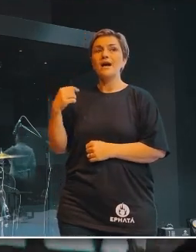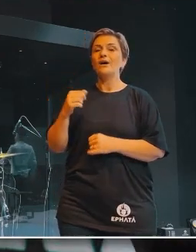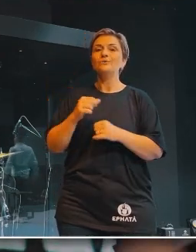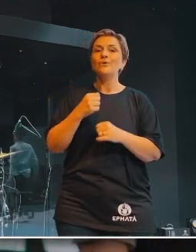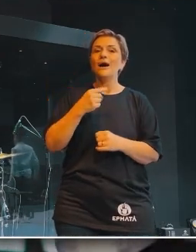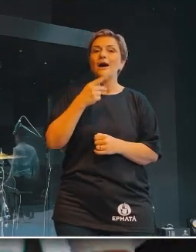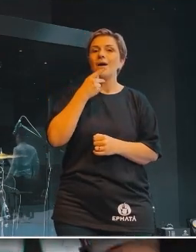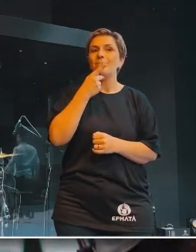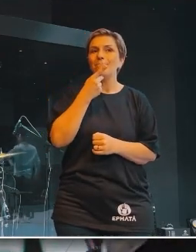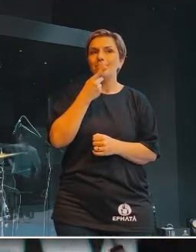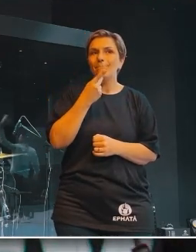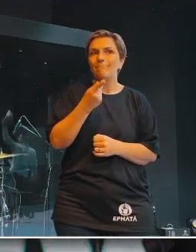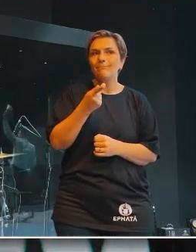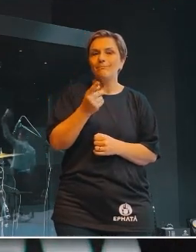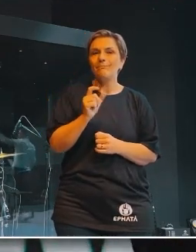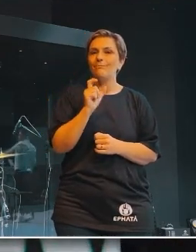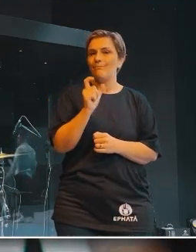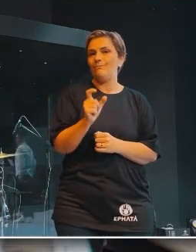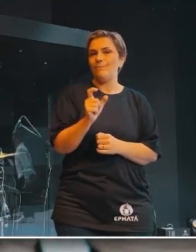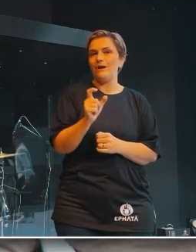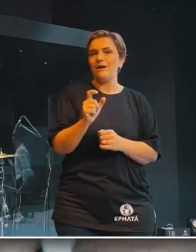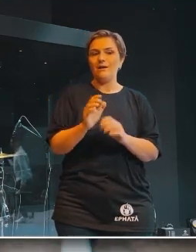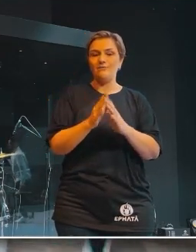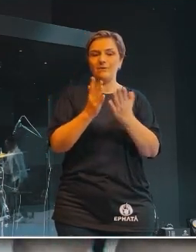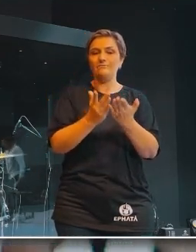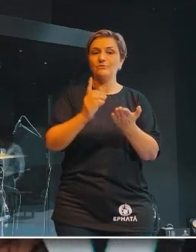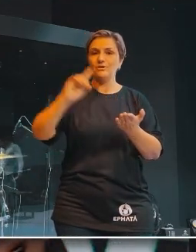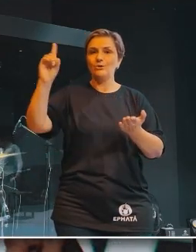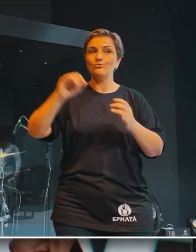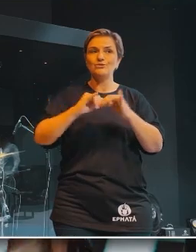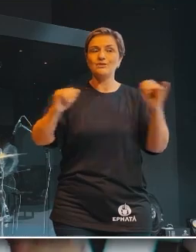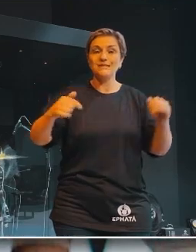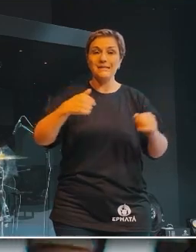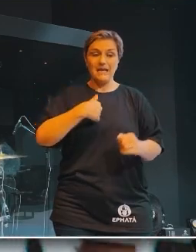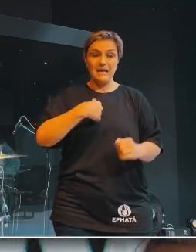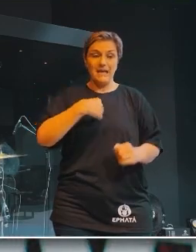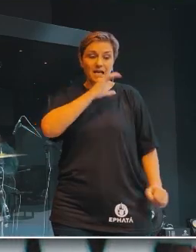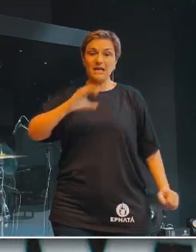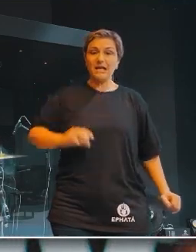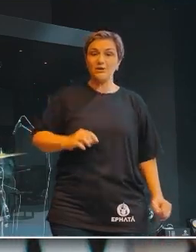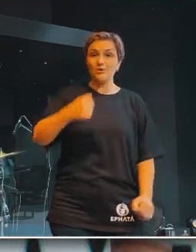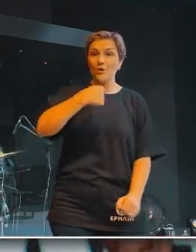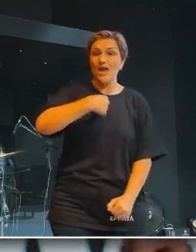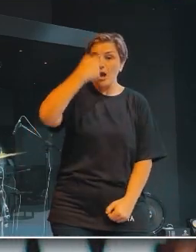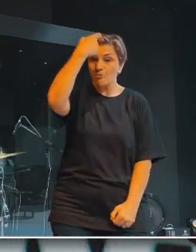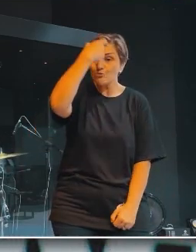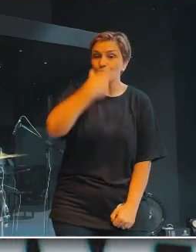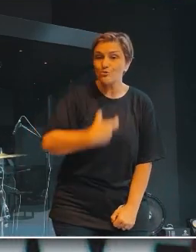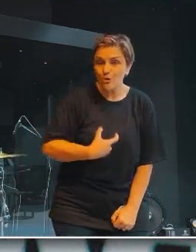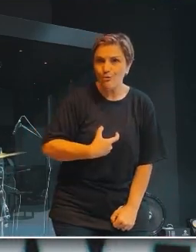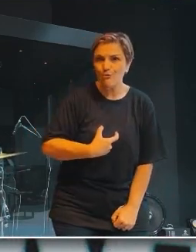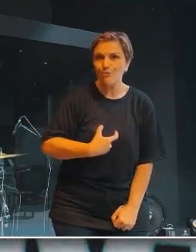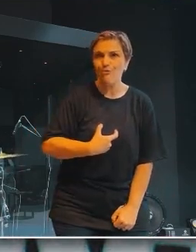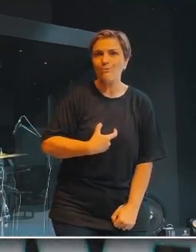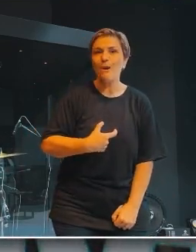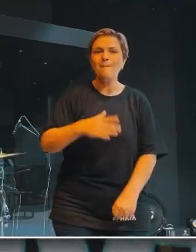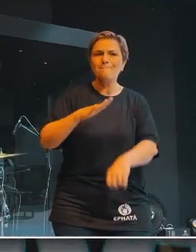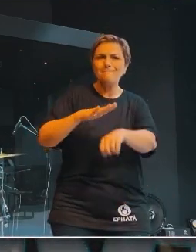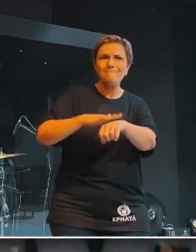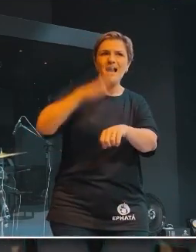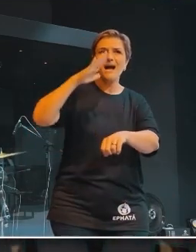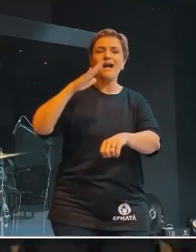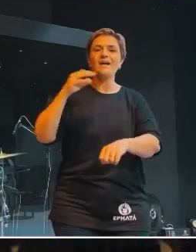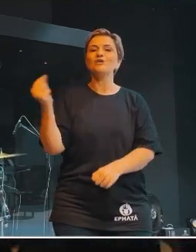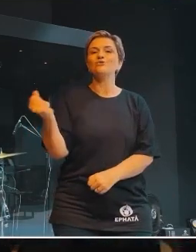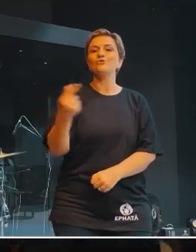Bíblia, ela diz que em Cristo Jesus eu sou, eu repito, eu sou mais do